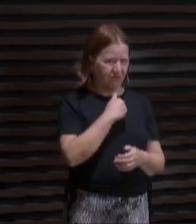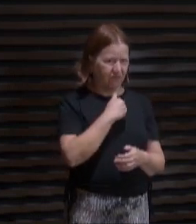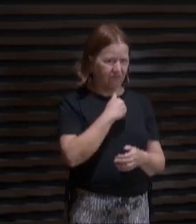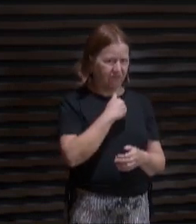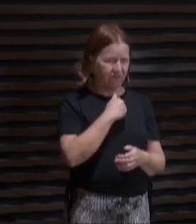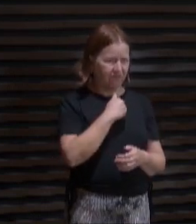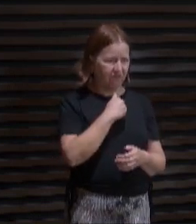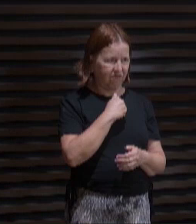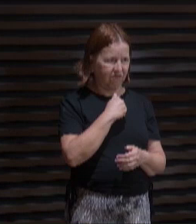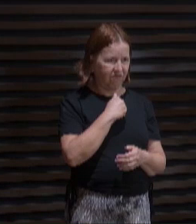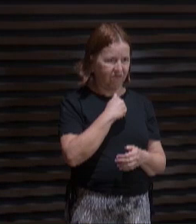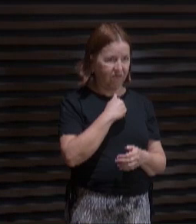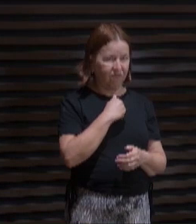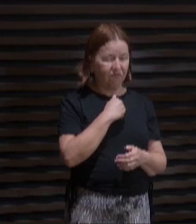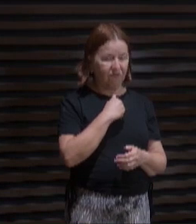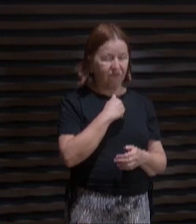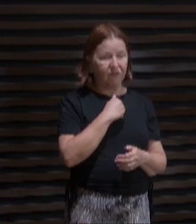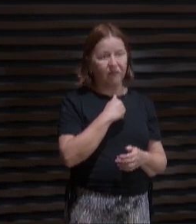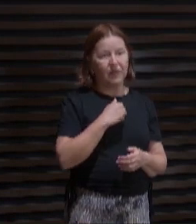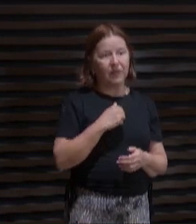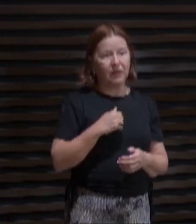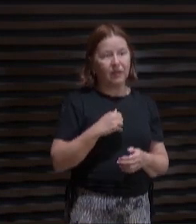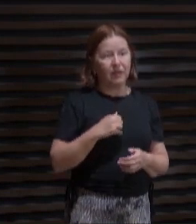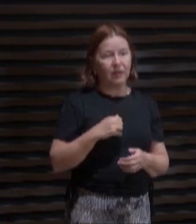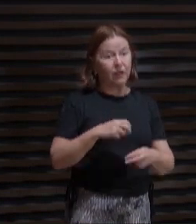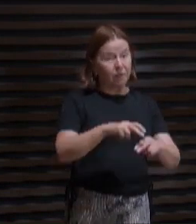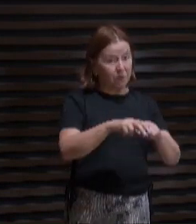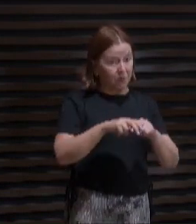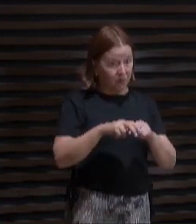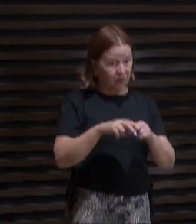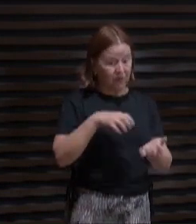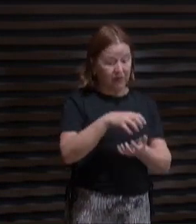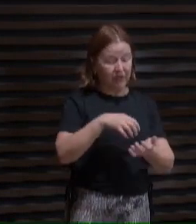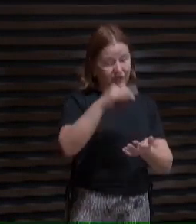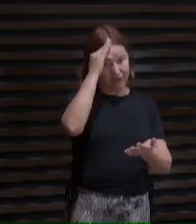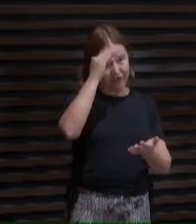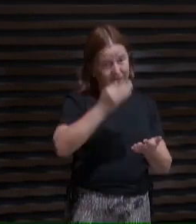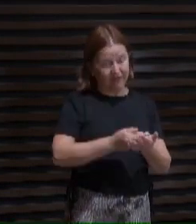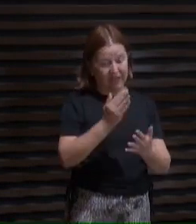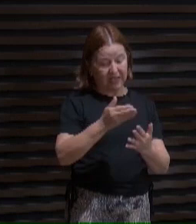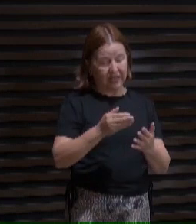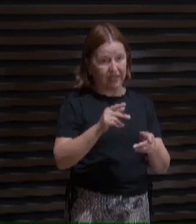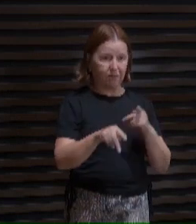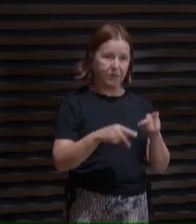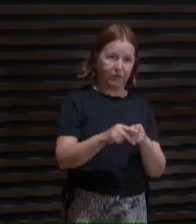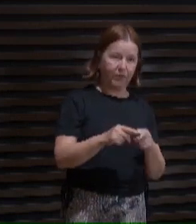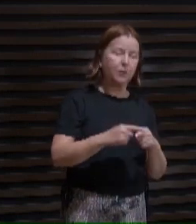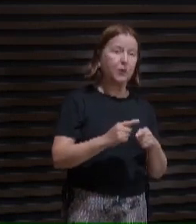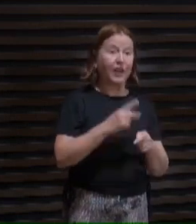entre as pessoas. Porque eles estavam acreditando que Jesus iria voltar naquele